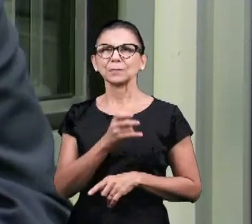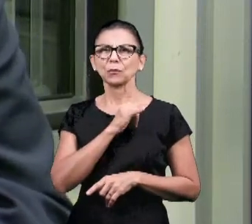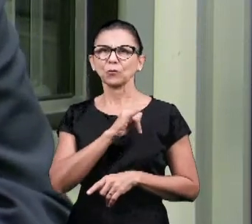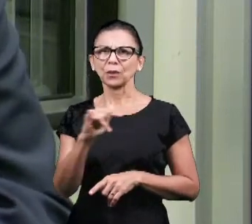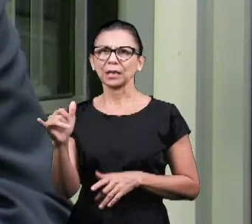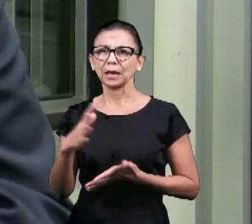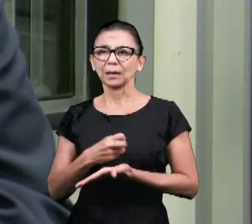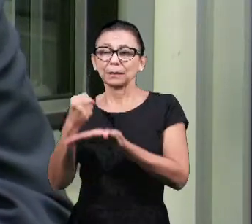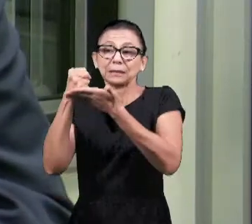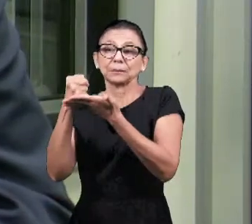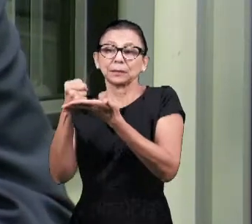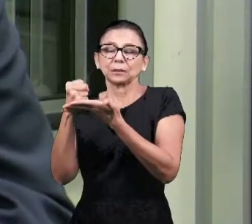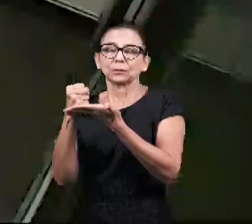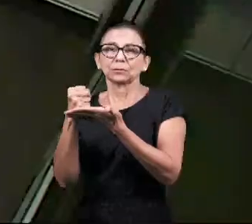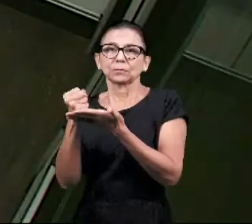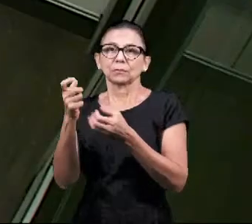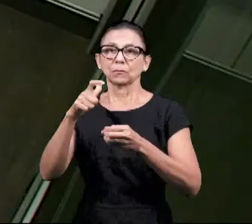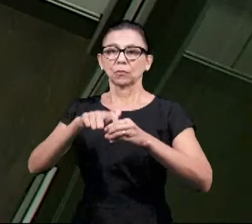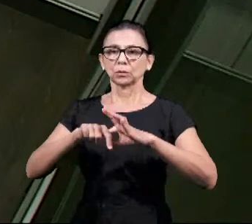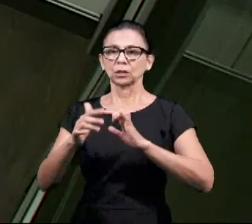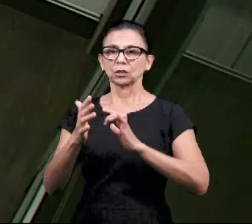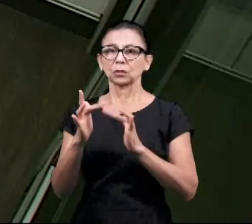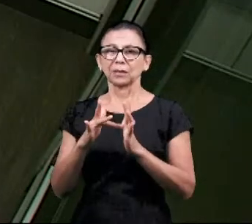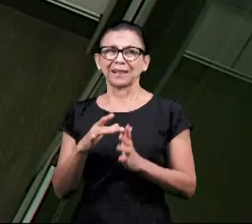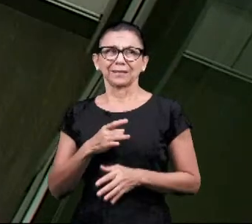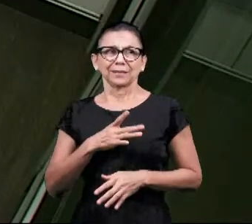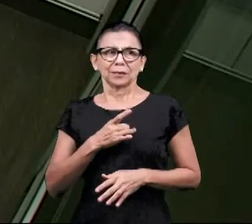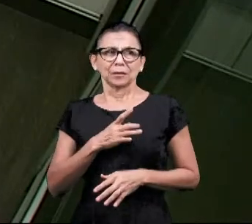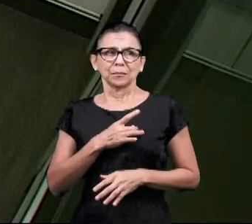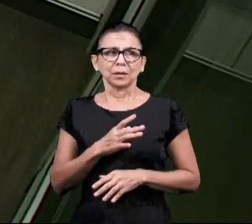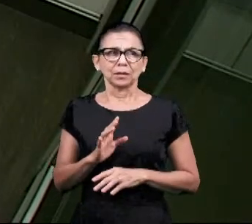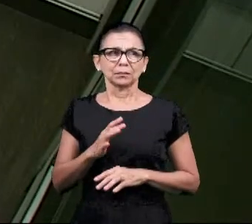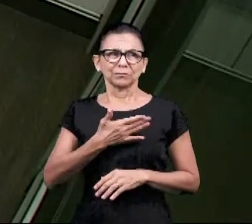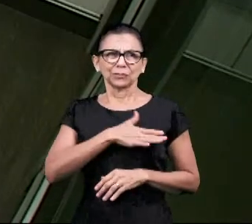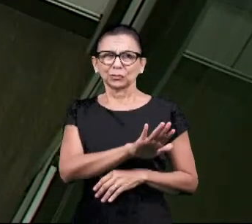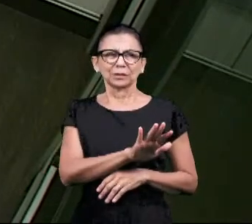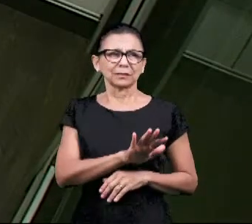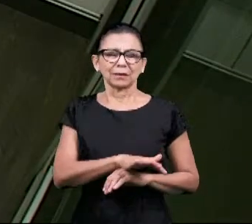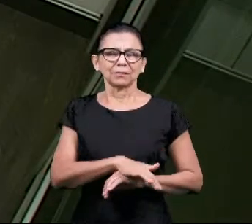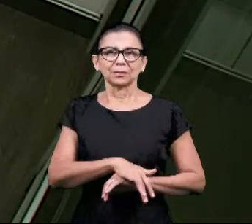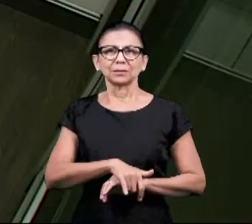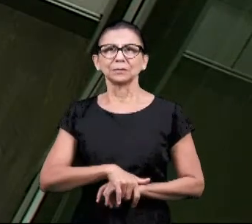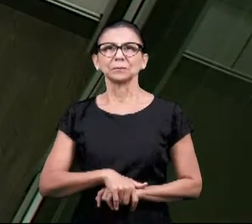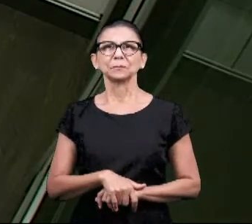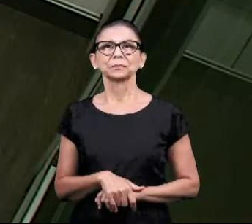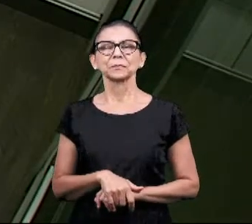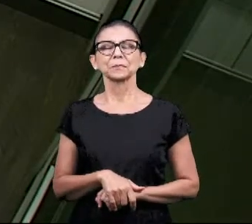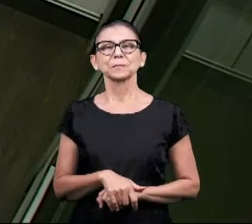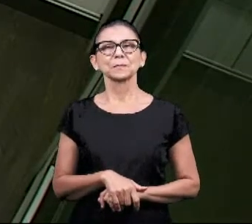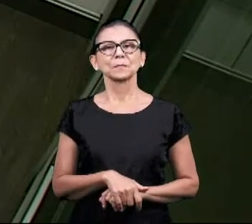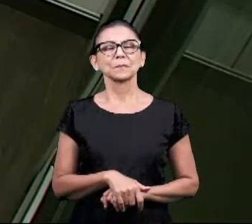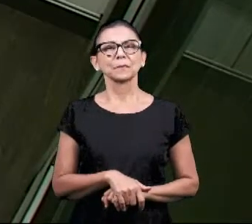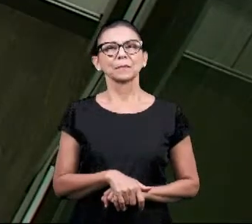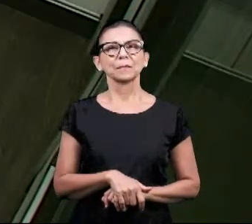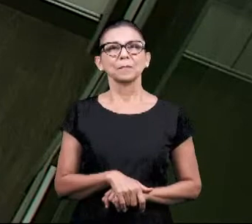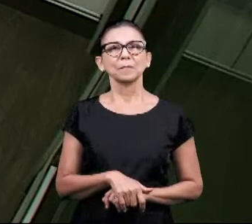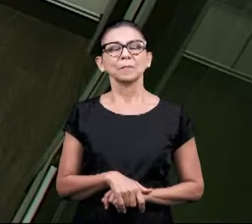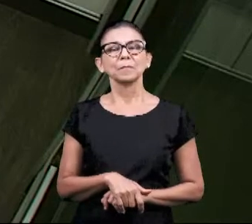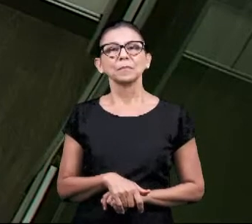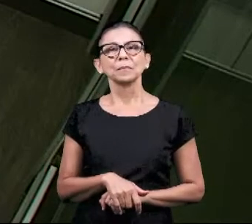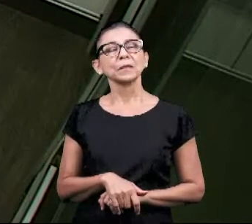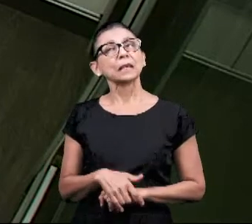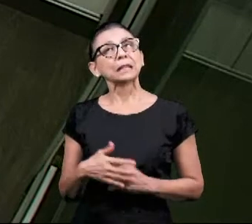muito medo desse assunto. Eu não gostava de ouvir, eu tinha medo. E um dos assuntos, após a minha conversão,